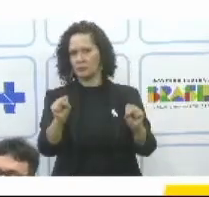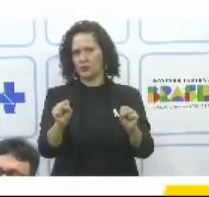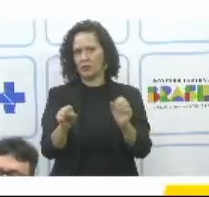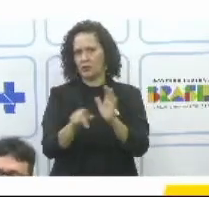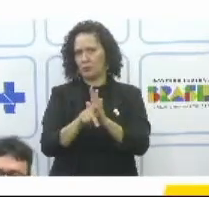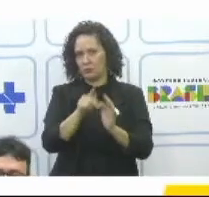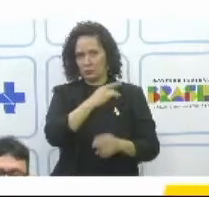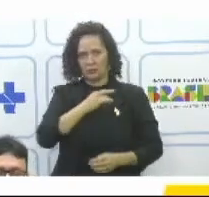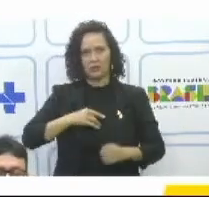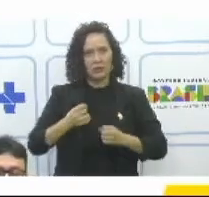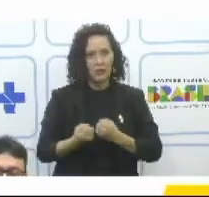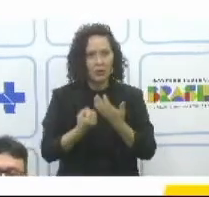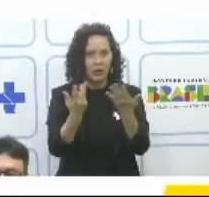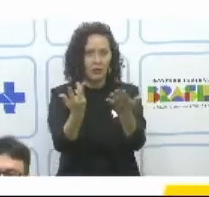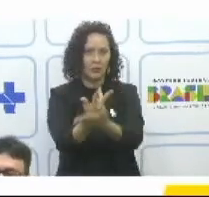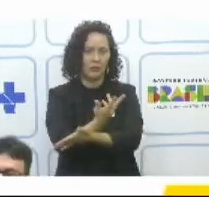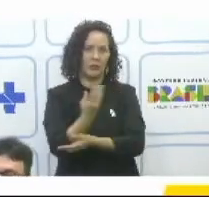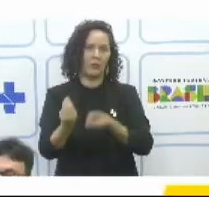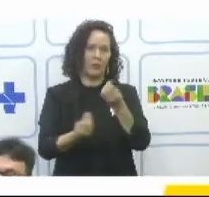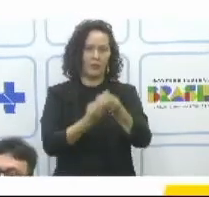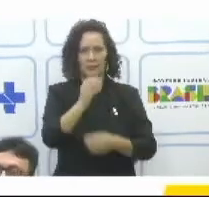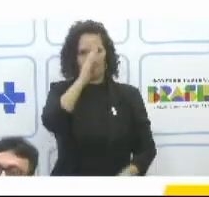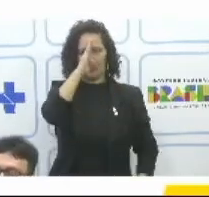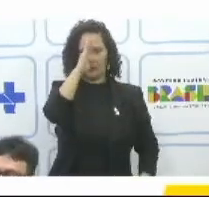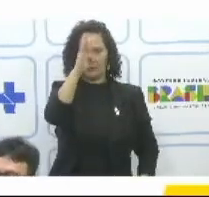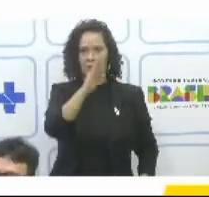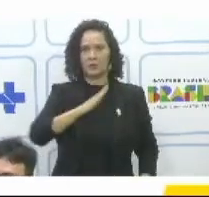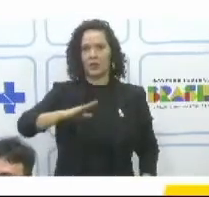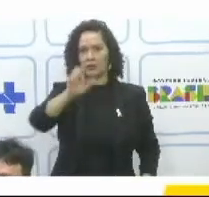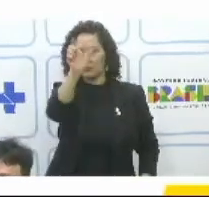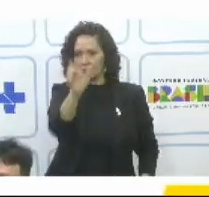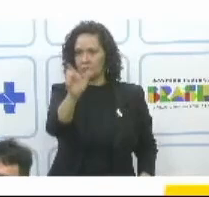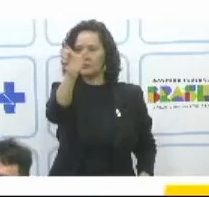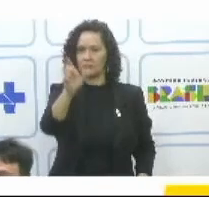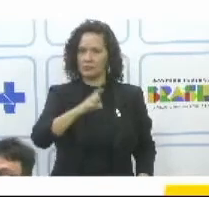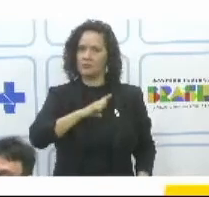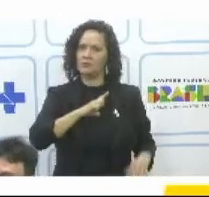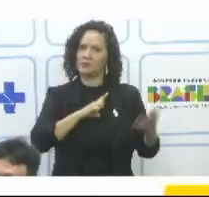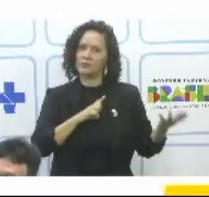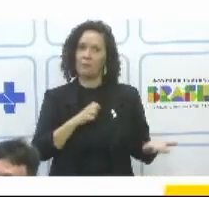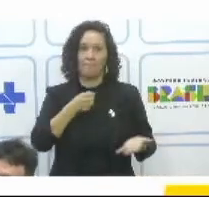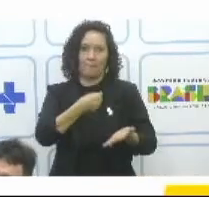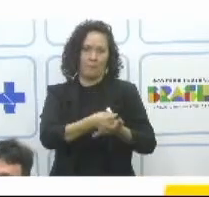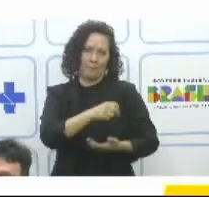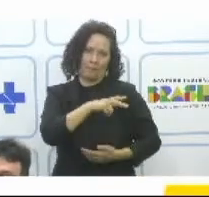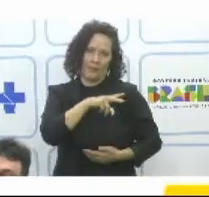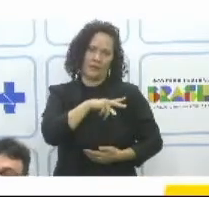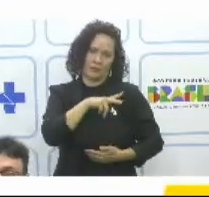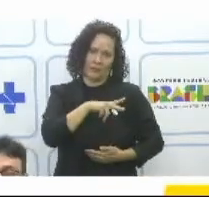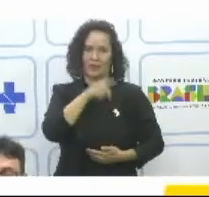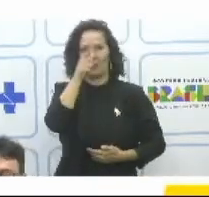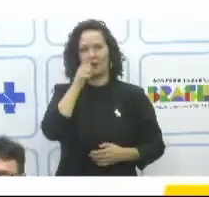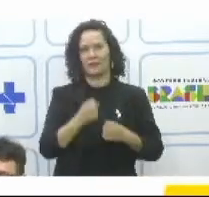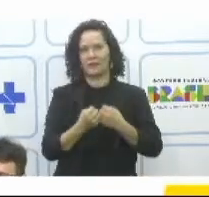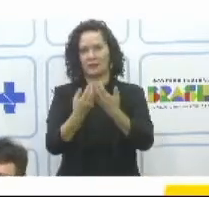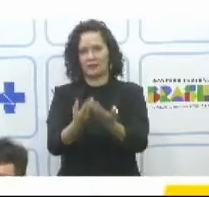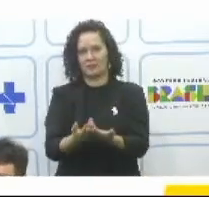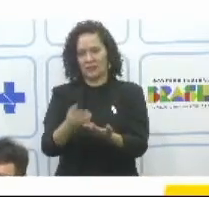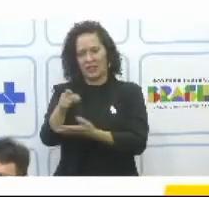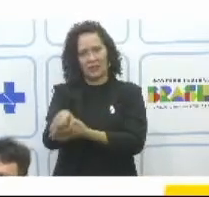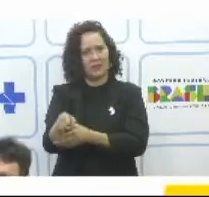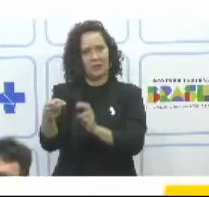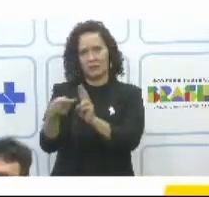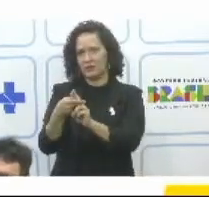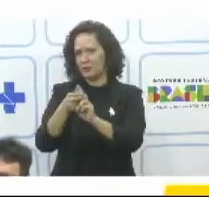essas ofertas acontecem principalmente com as pessoas, né, pagando por essa oferta, e mesmo,